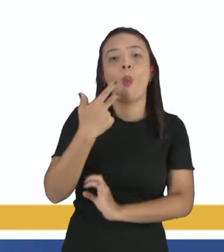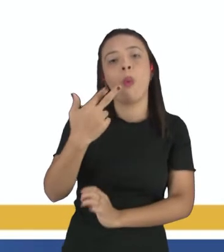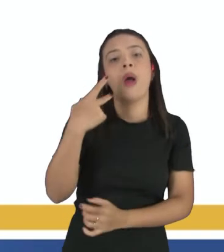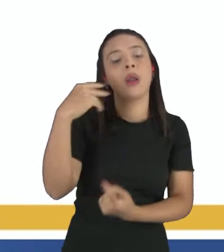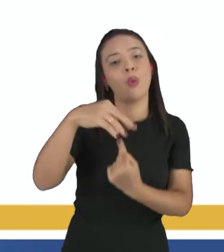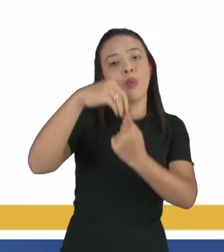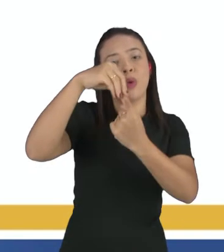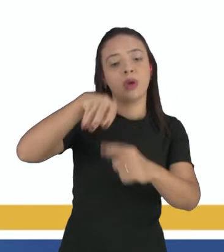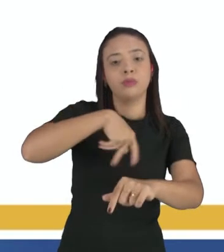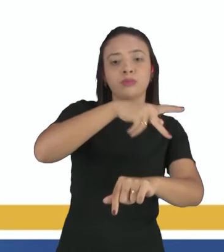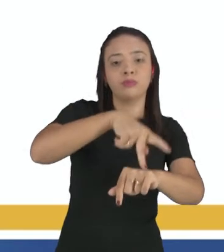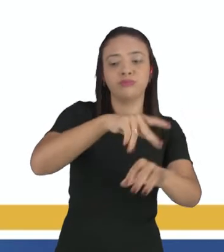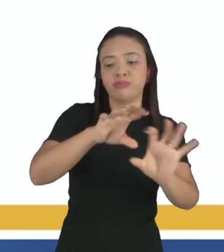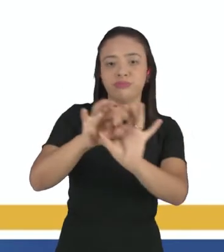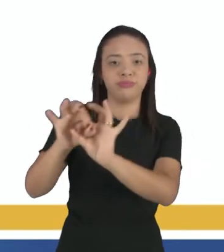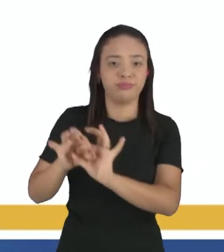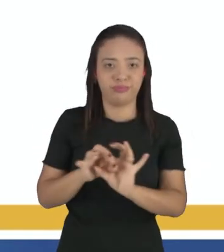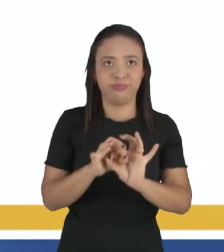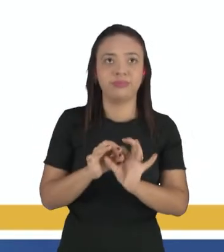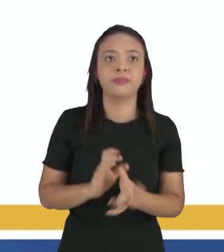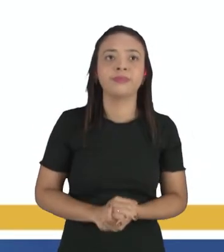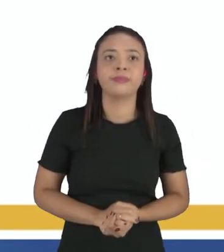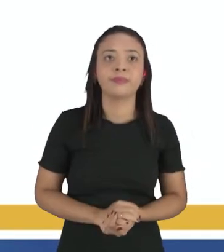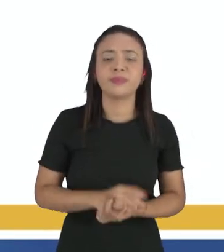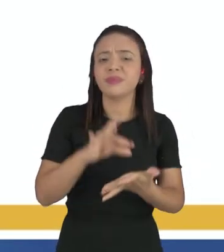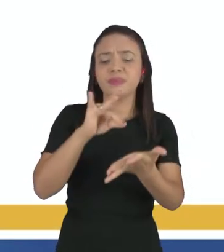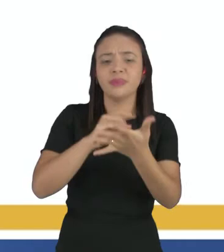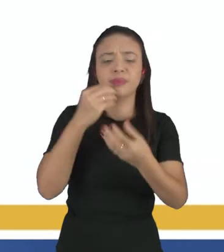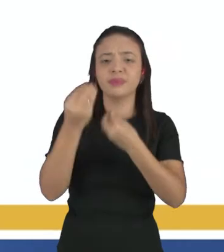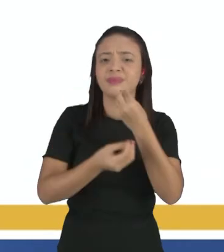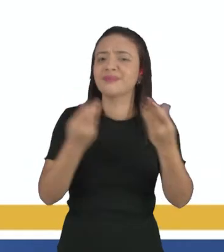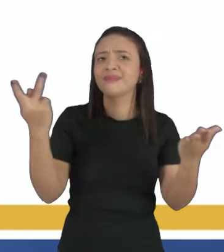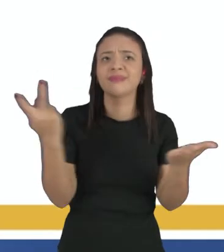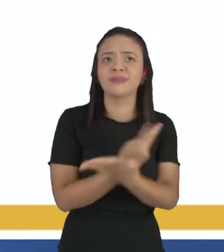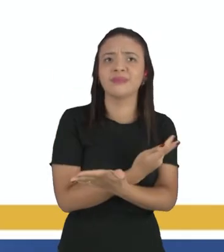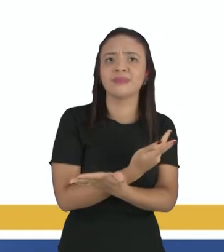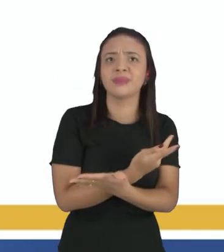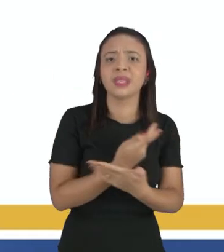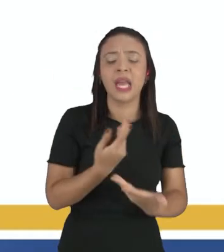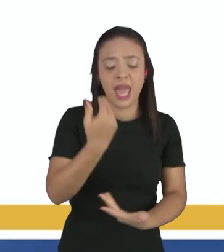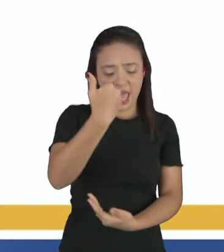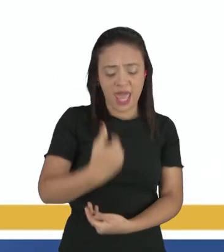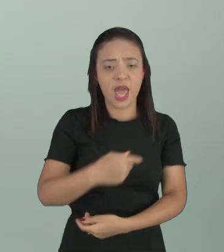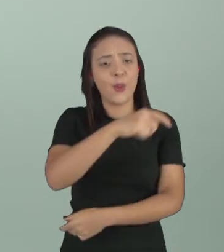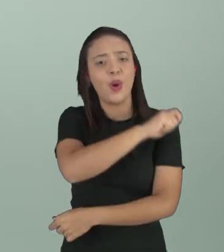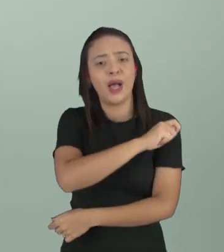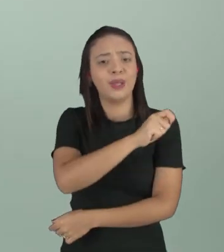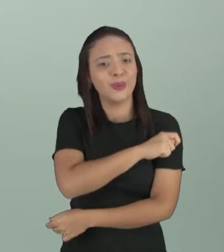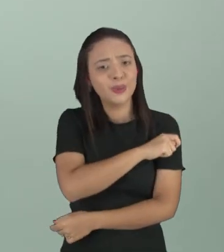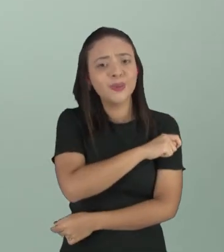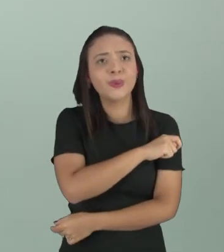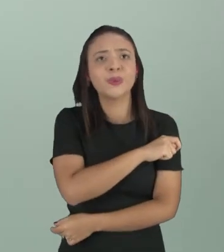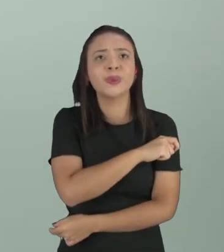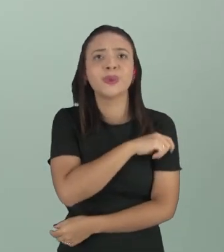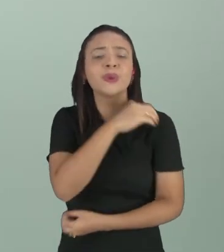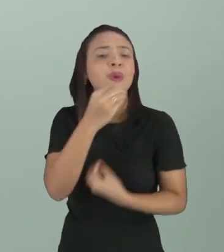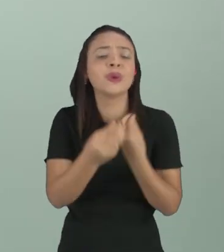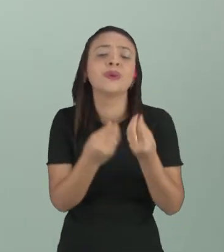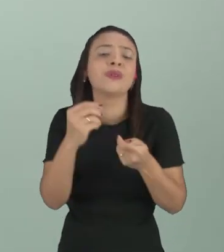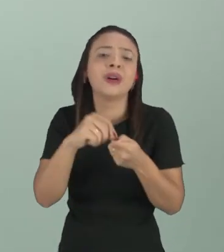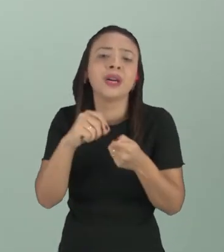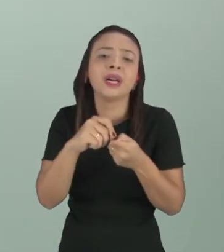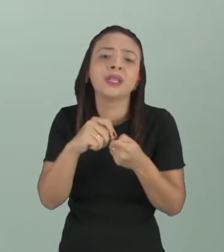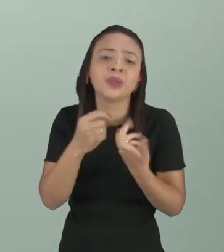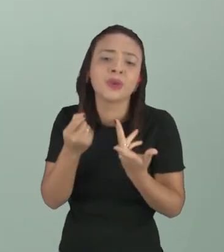países, tá? Na prática, como eu devo fazer, professora, como aluno, para não correr o risco